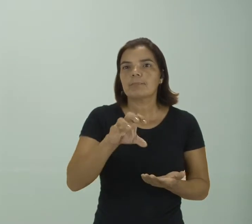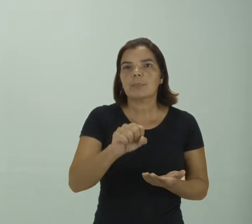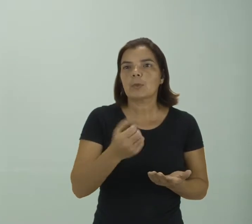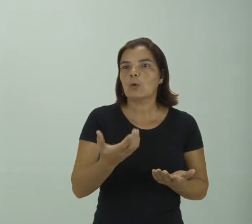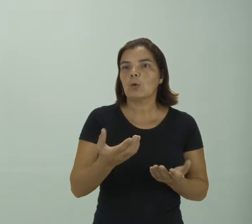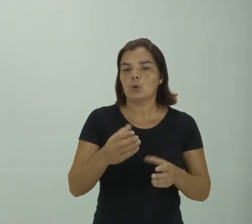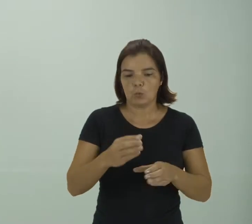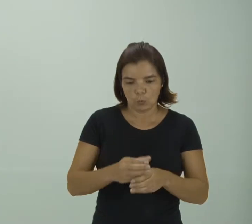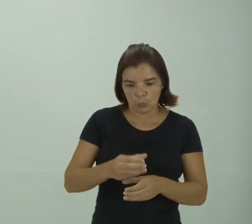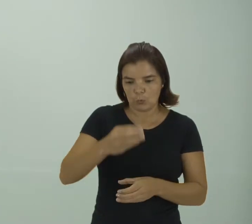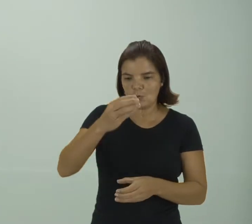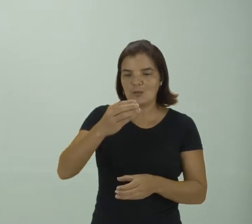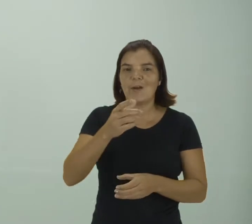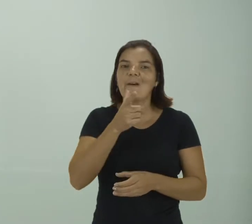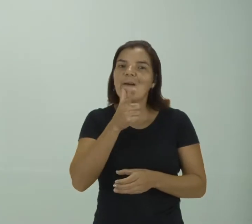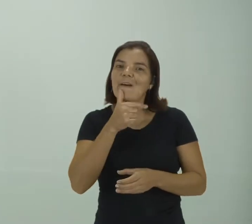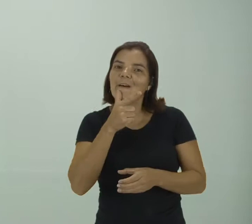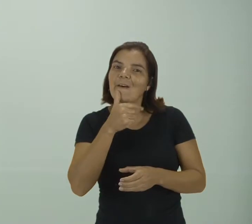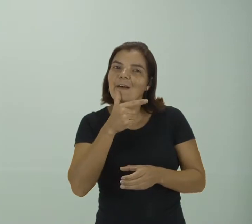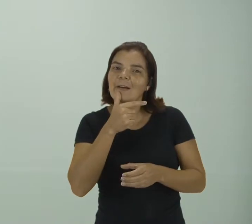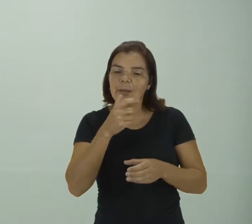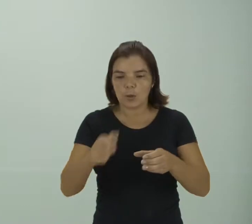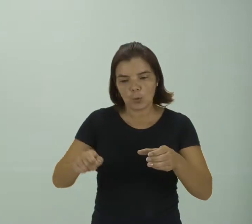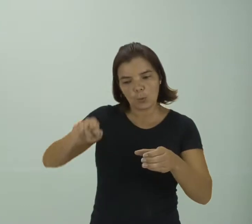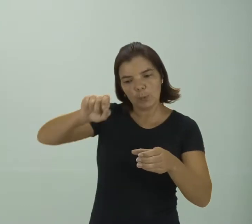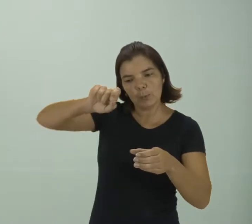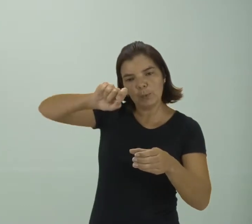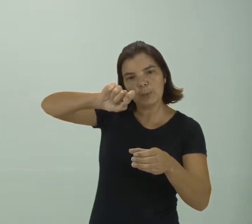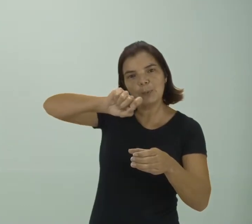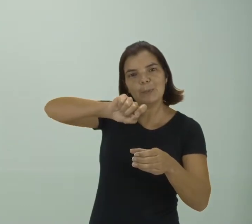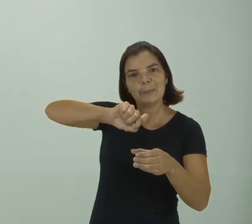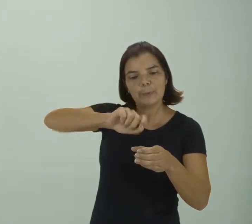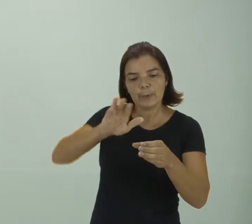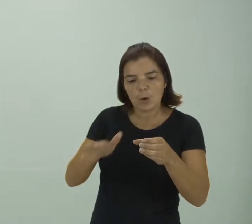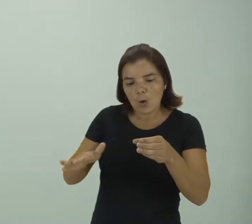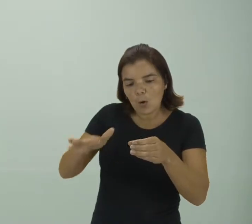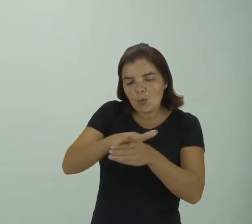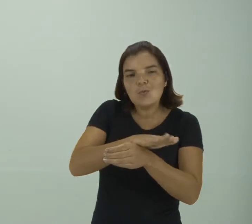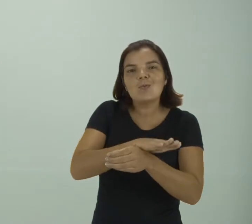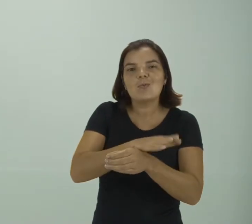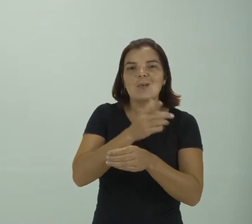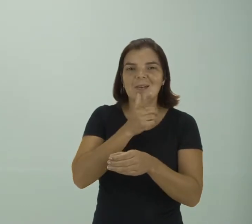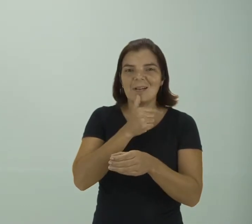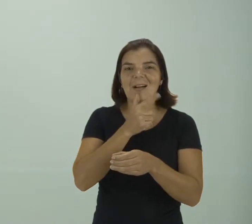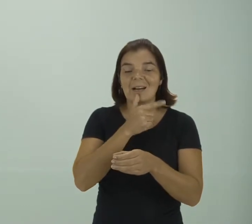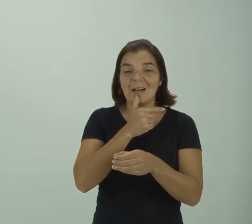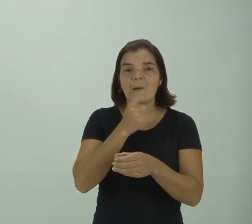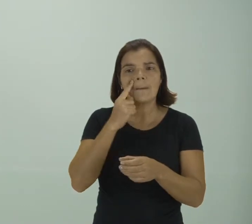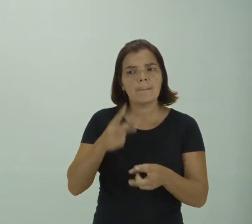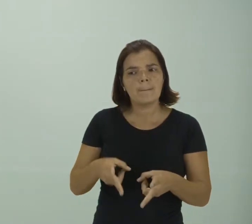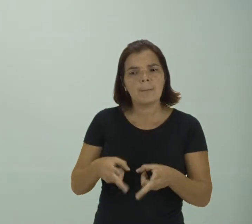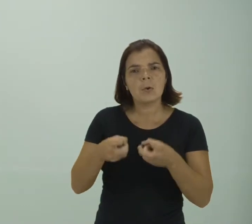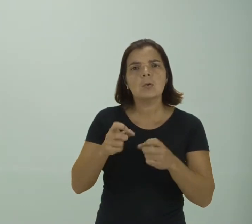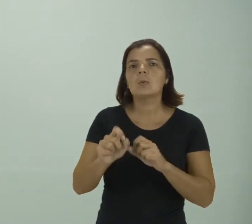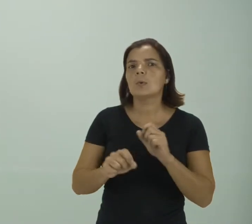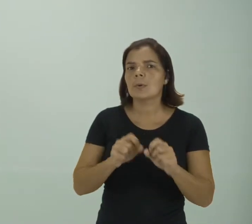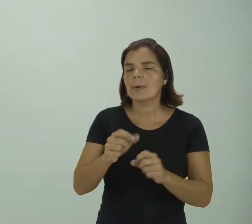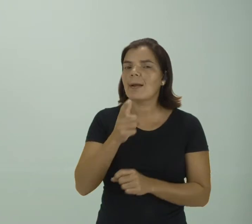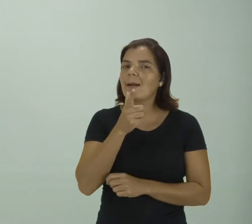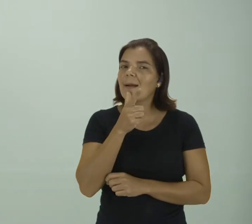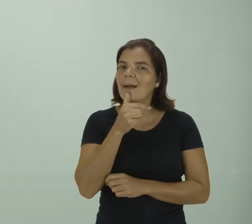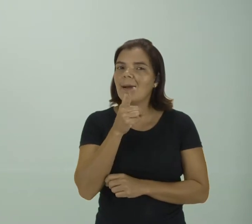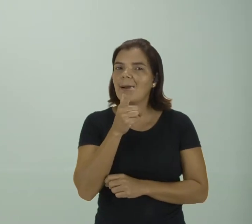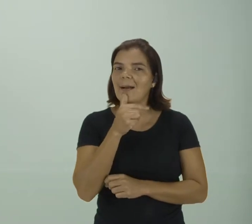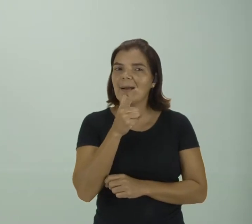um jarro com água e colocar um recipiente, encher esse recipiente com água, você vai perceber que a